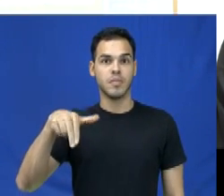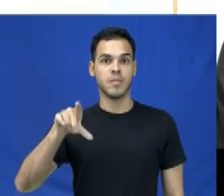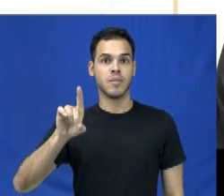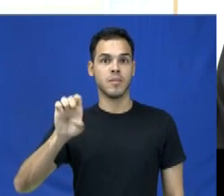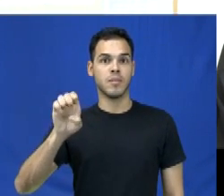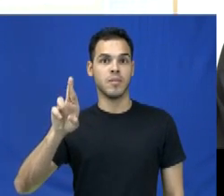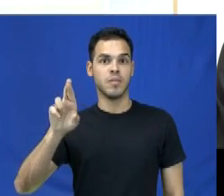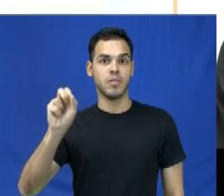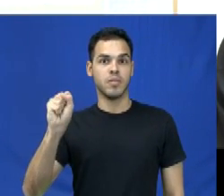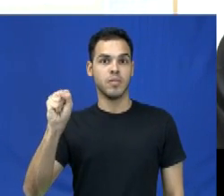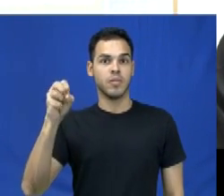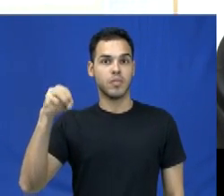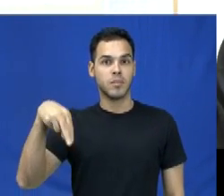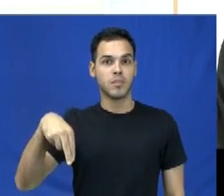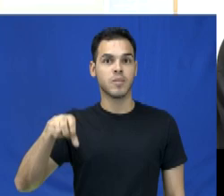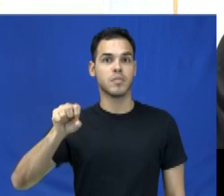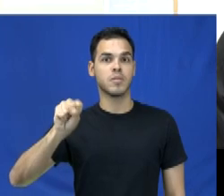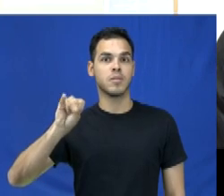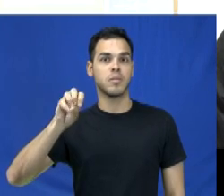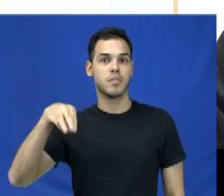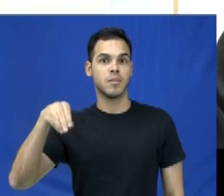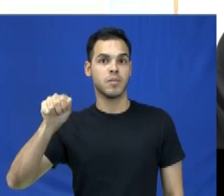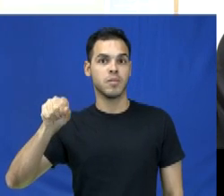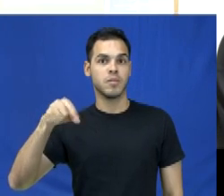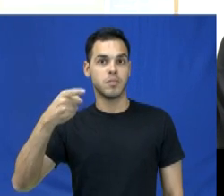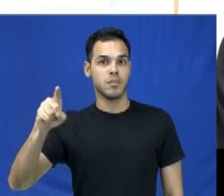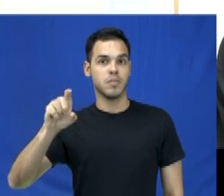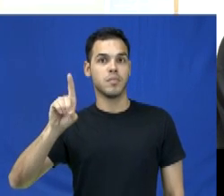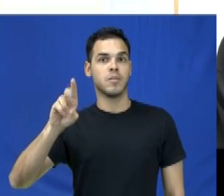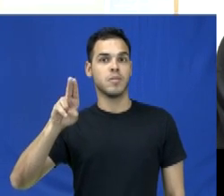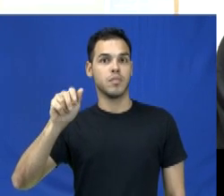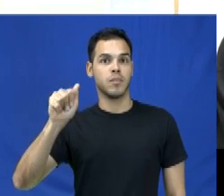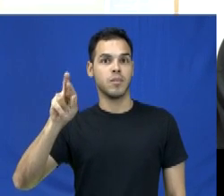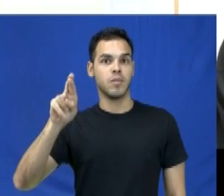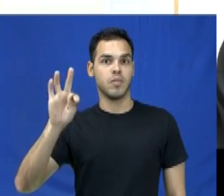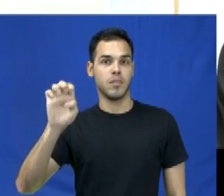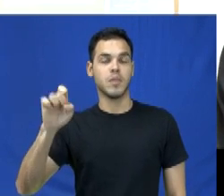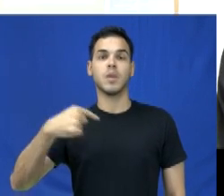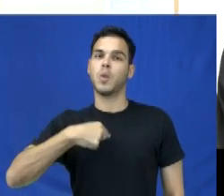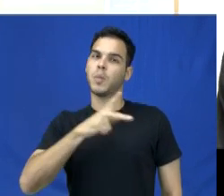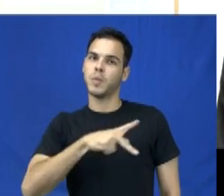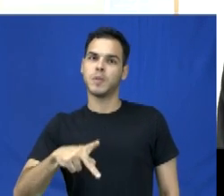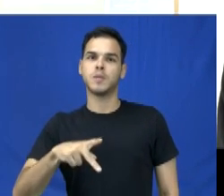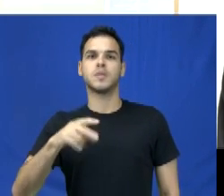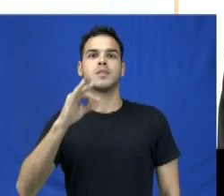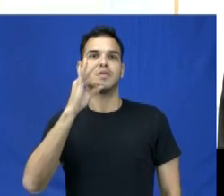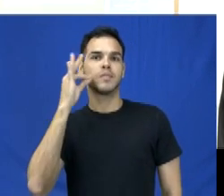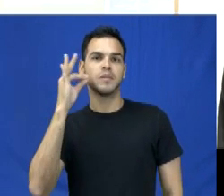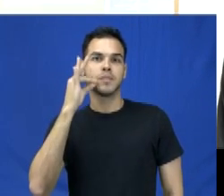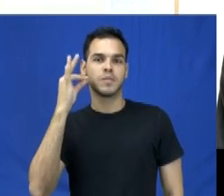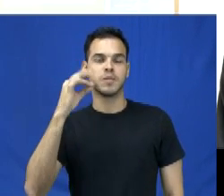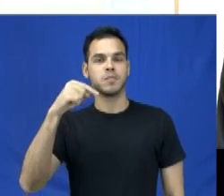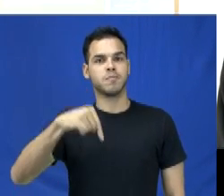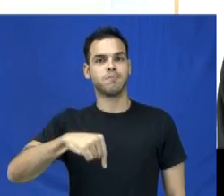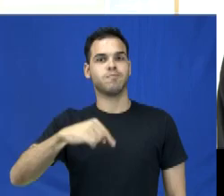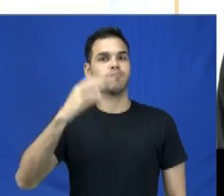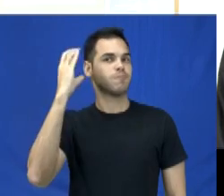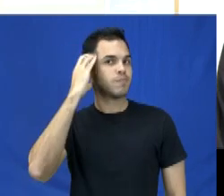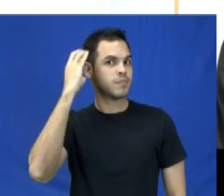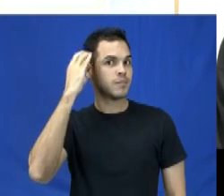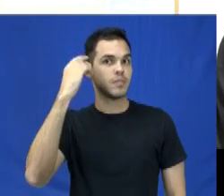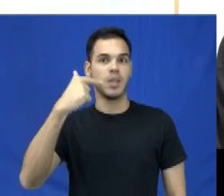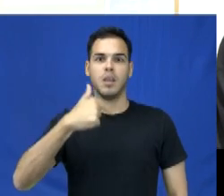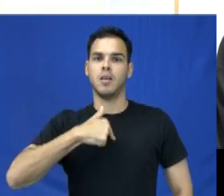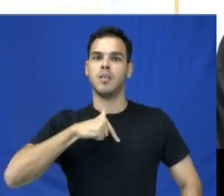sou professor aqui da Universidade Federal de Mato Grosso, campus Cuiabá, lotado no Instituto de Linguagem, no Departamento de